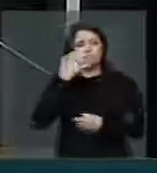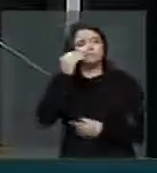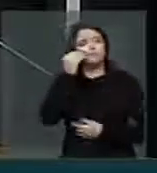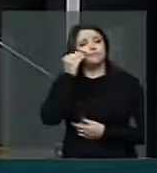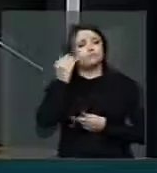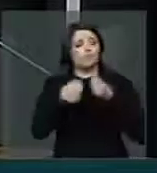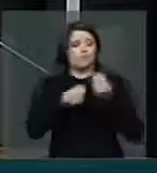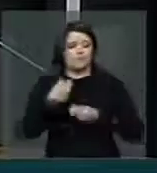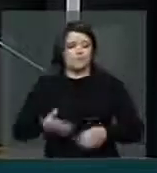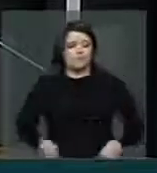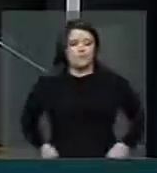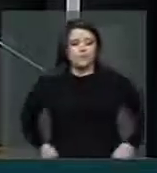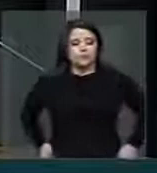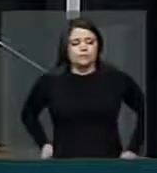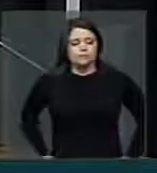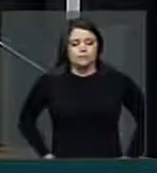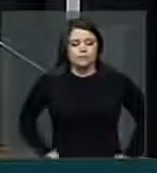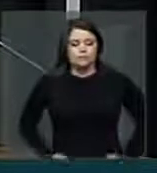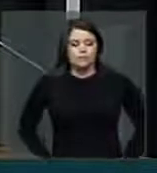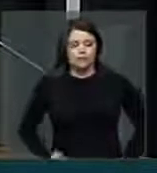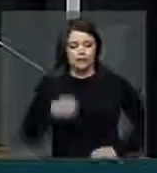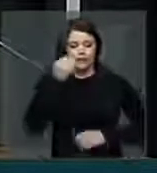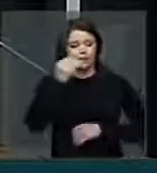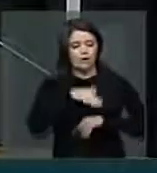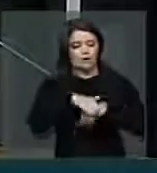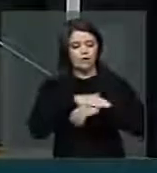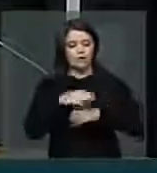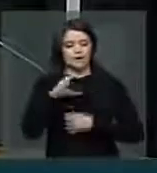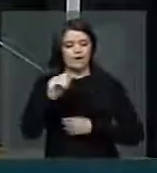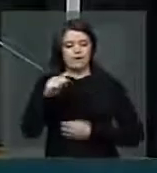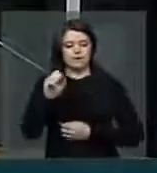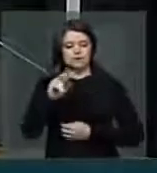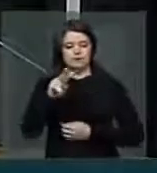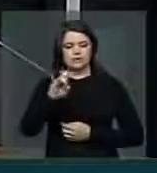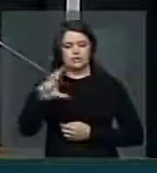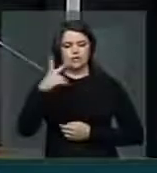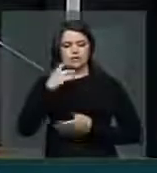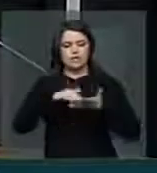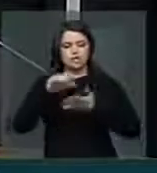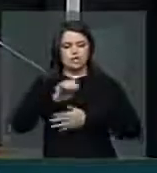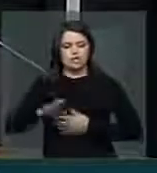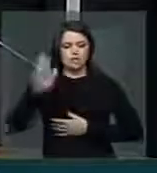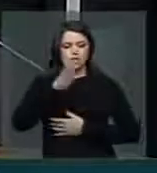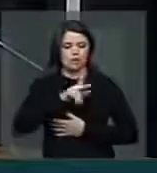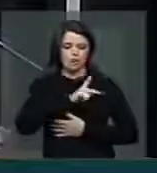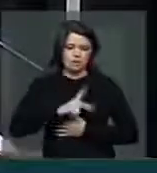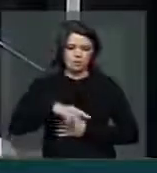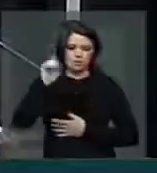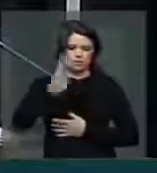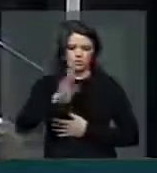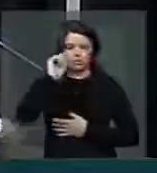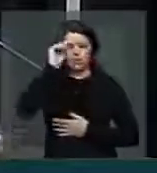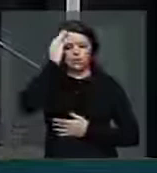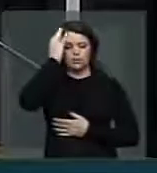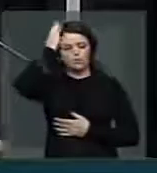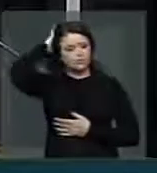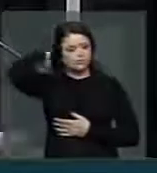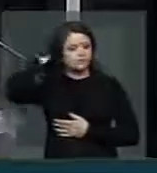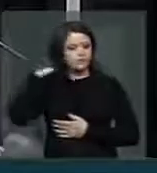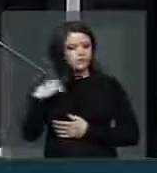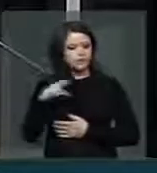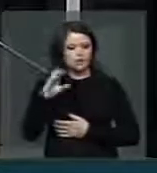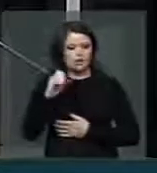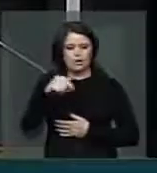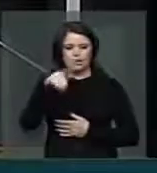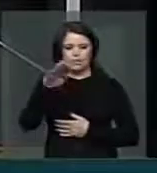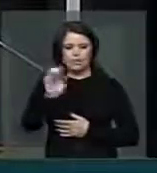estamos tentando conversar aí com a Casa Civil, com a Secretaria-Geral da Presidência da República, para que, então, o Oiapoque